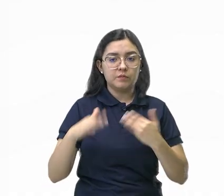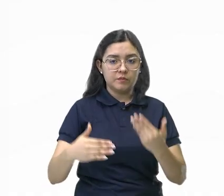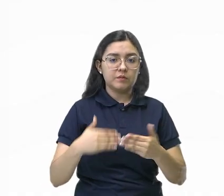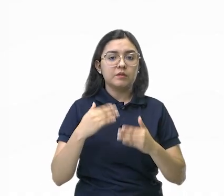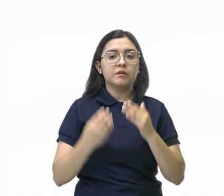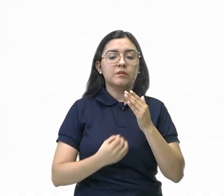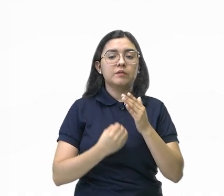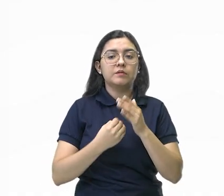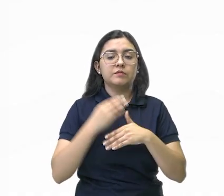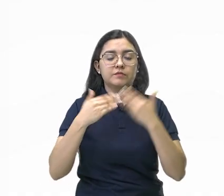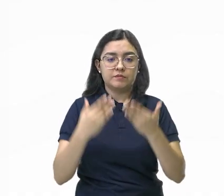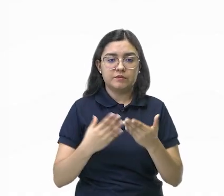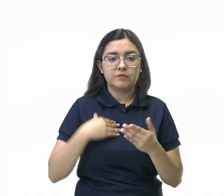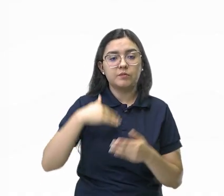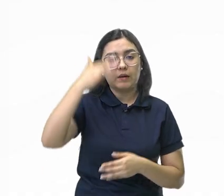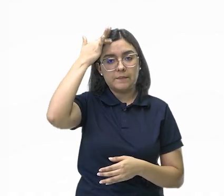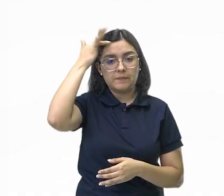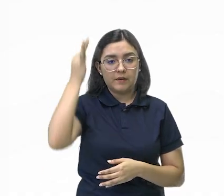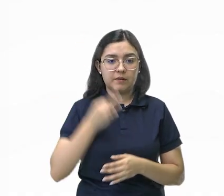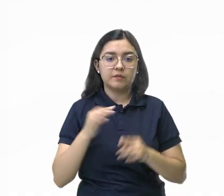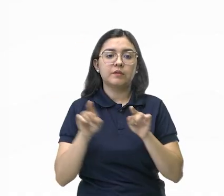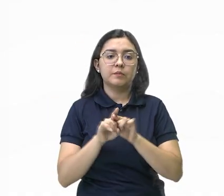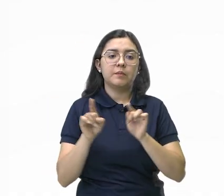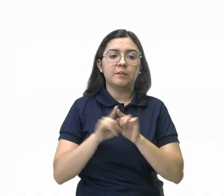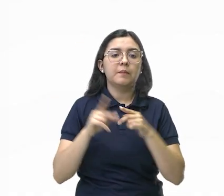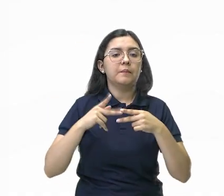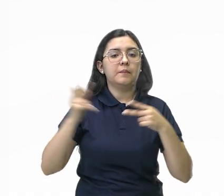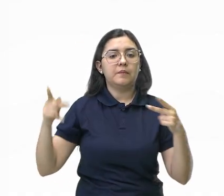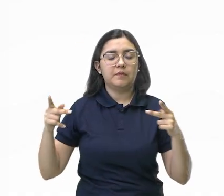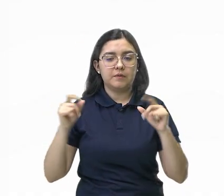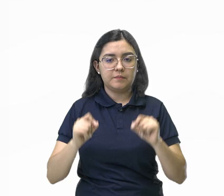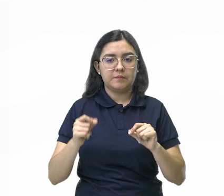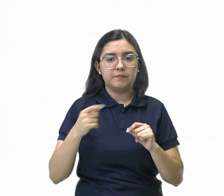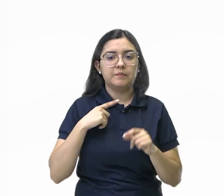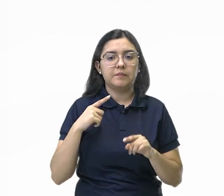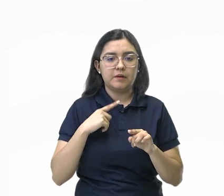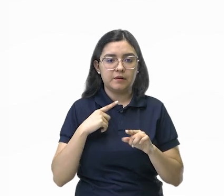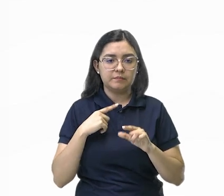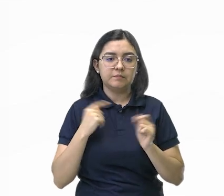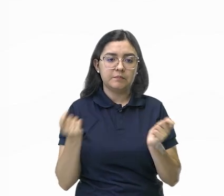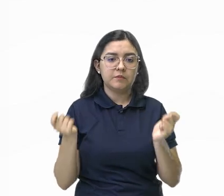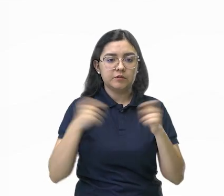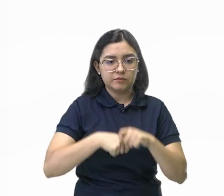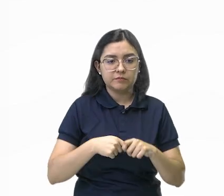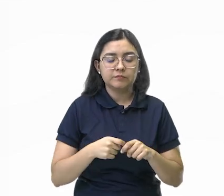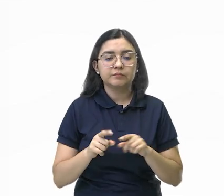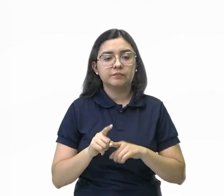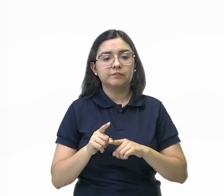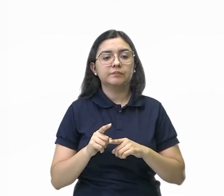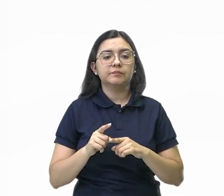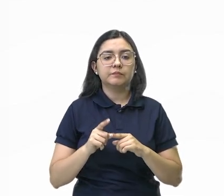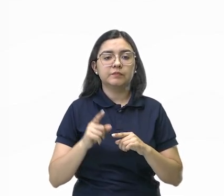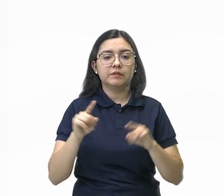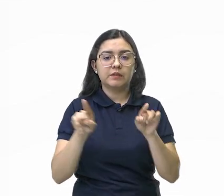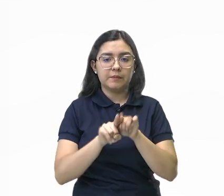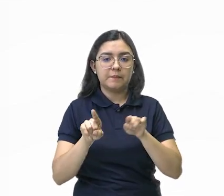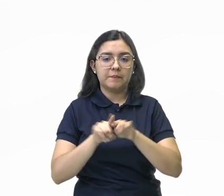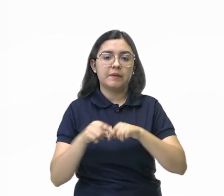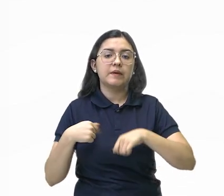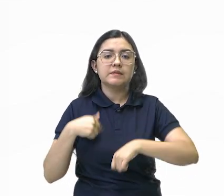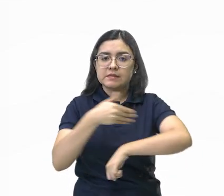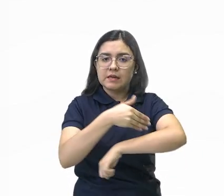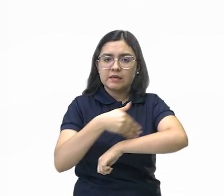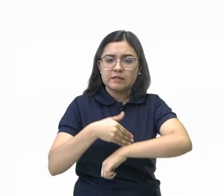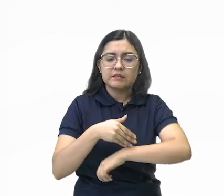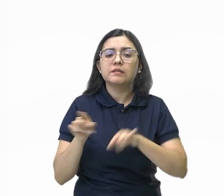aí ativação de uma proteína para regenerar os folículos pilosos. Na correção de cicatrizes, nós temos